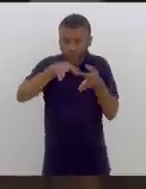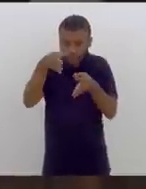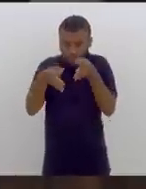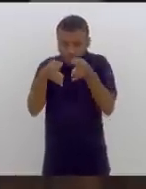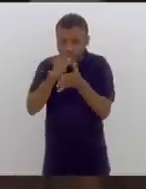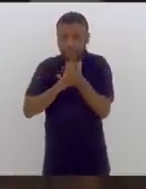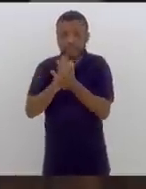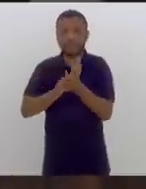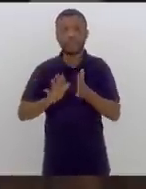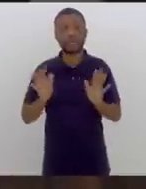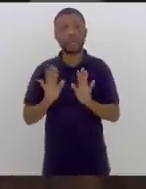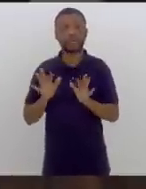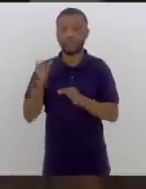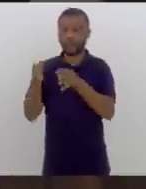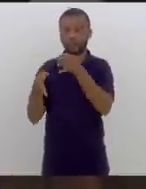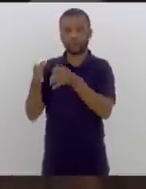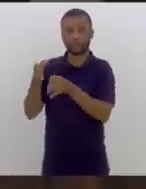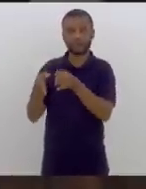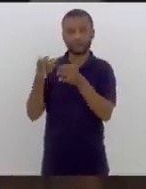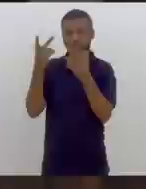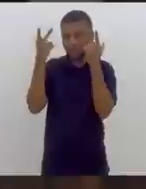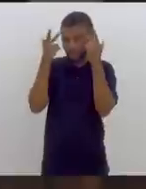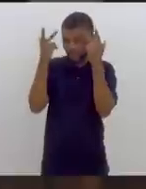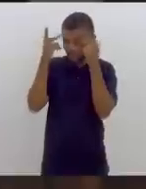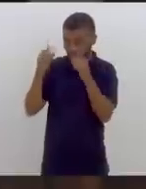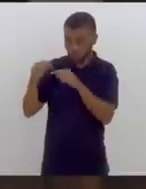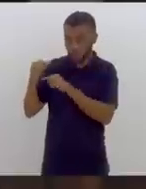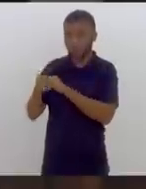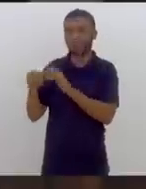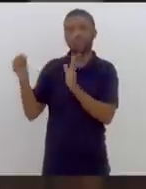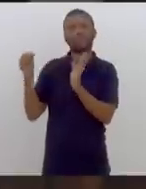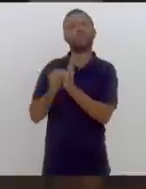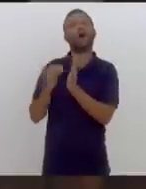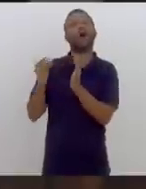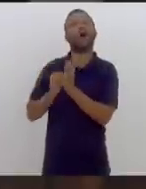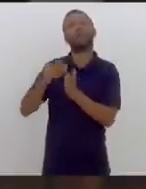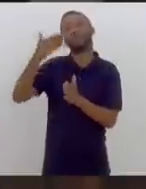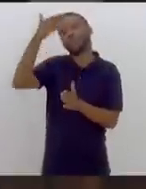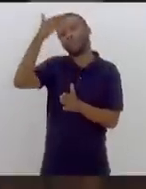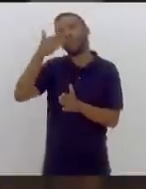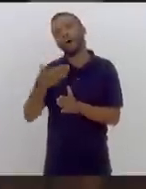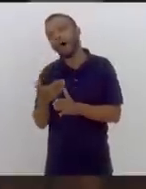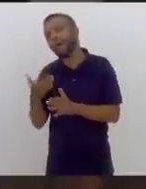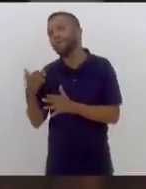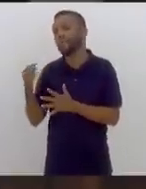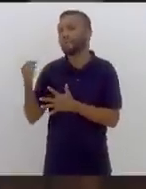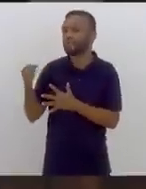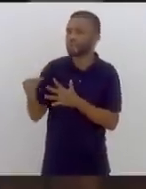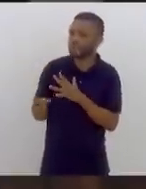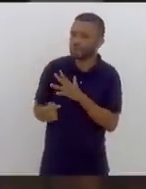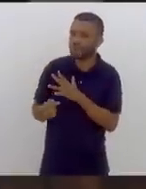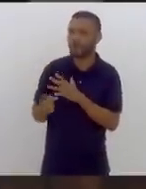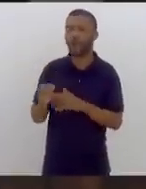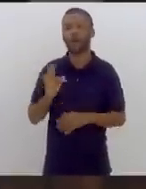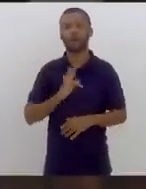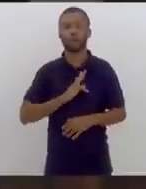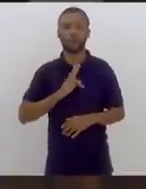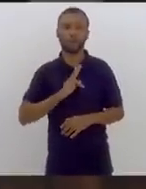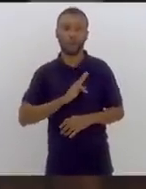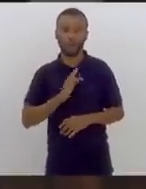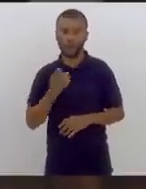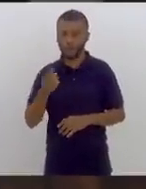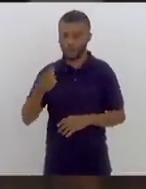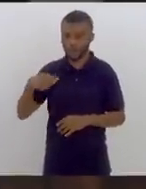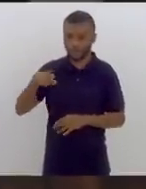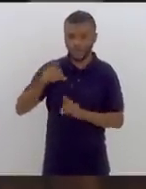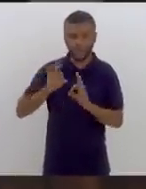pela justiça comum depois por ineficiência de provas por vários outros fatores esses policiais e seus